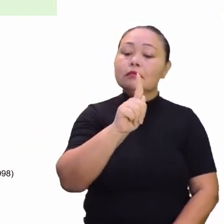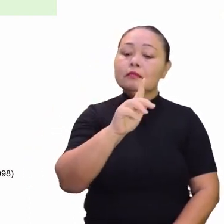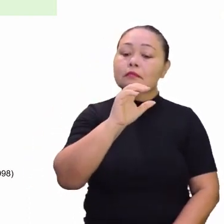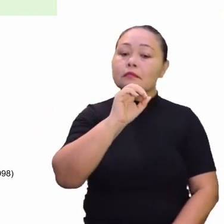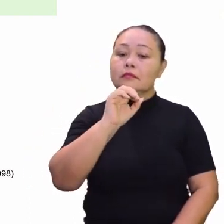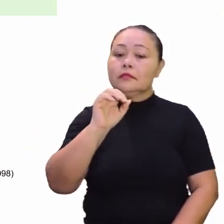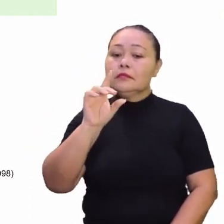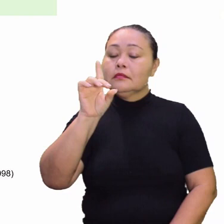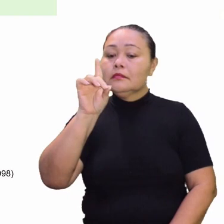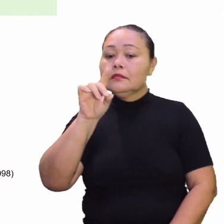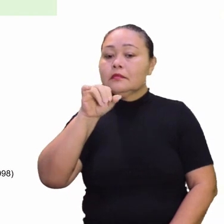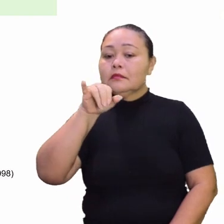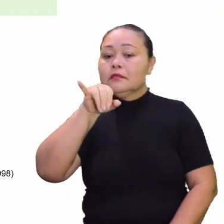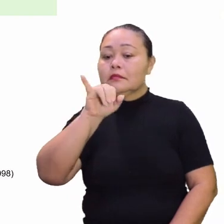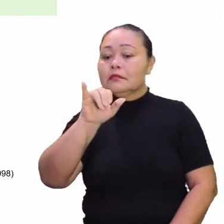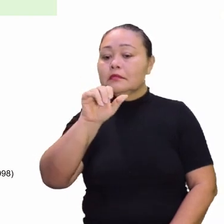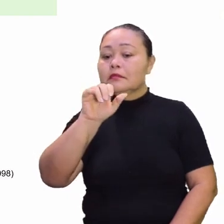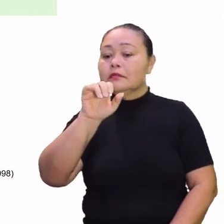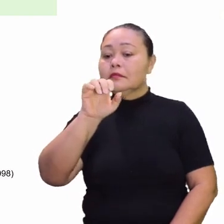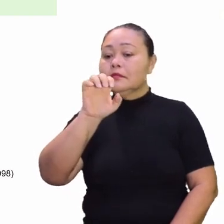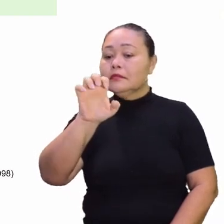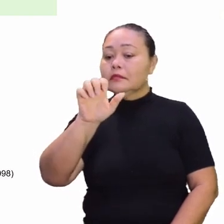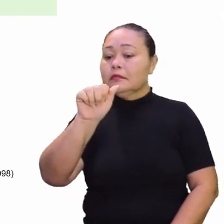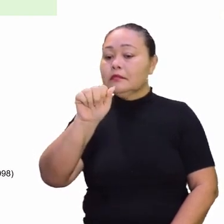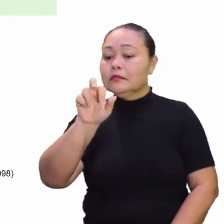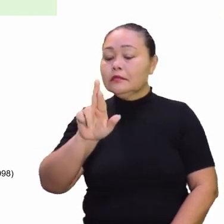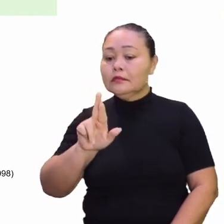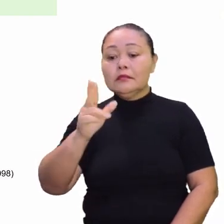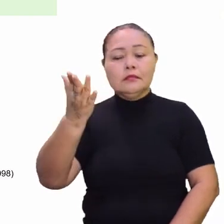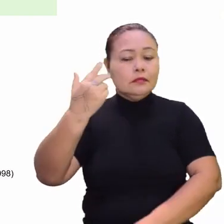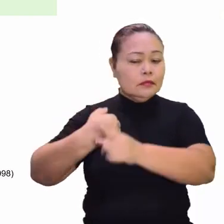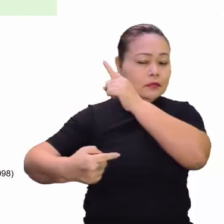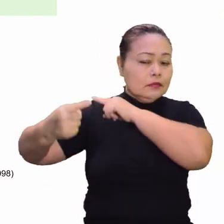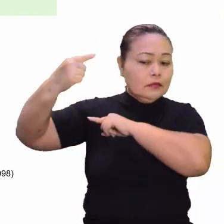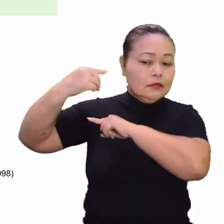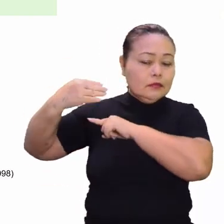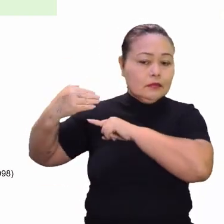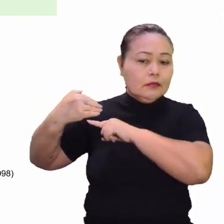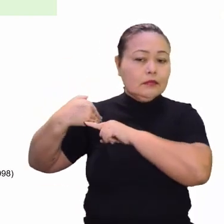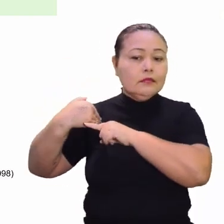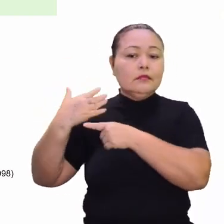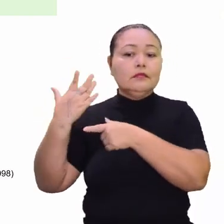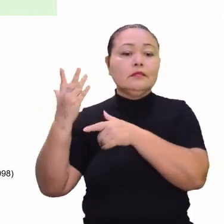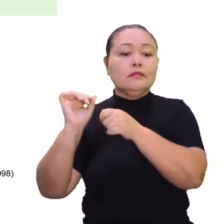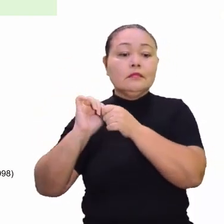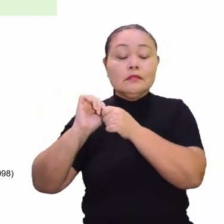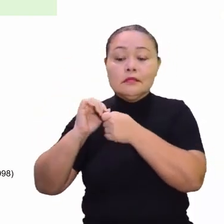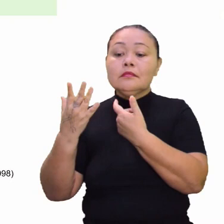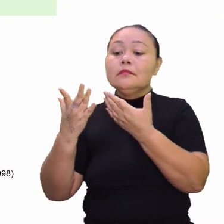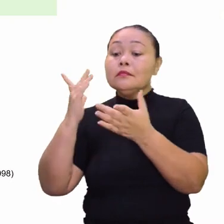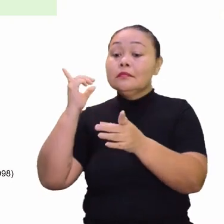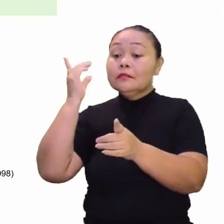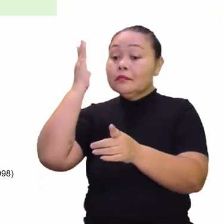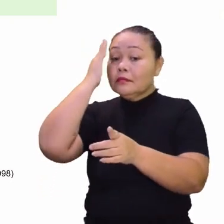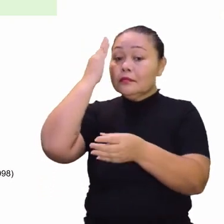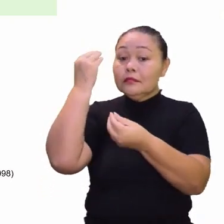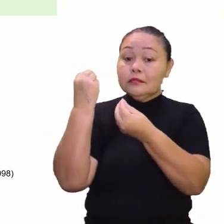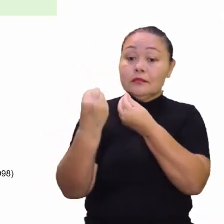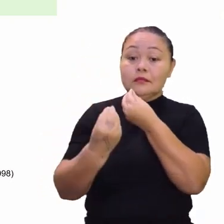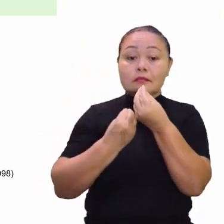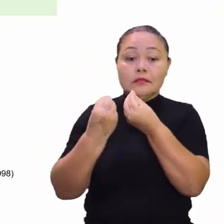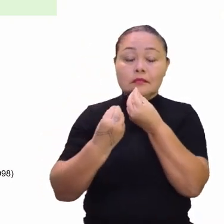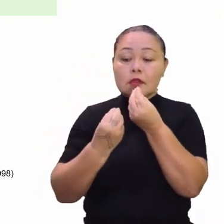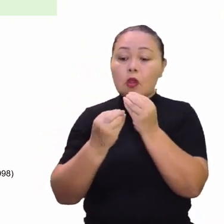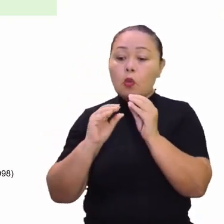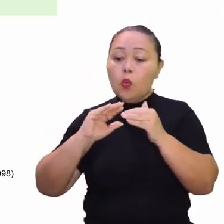Goodyear. Lá do começo de tudo, né? Exatamente. Ele descobriu o processo de vulcanização. Muito bem. Que consistia